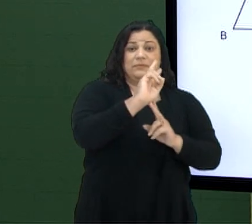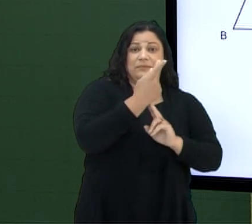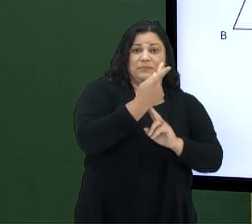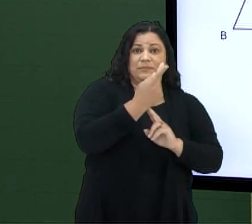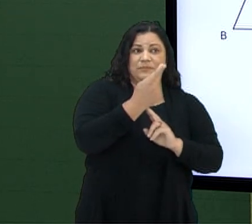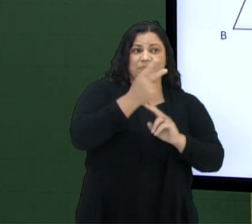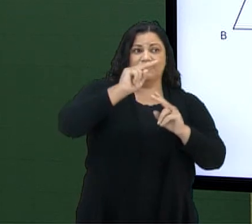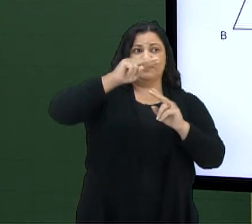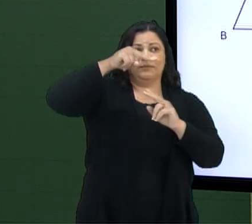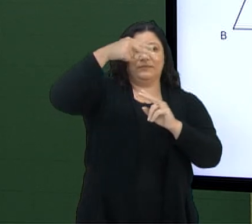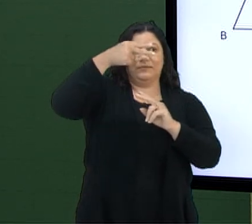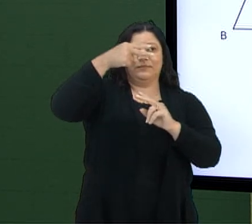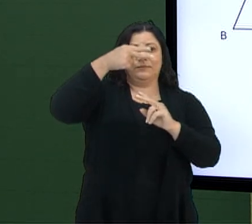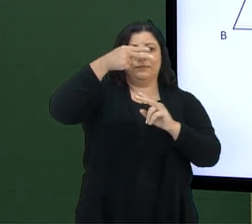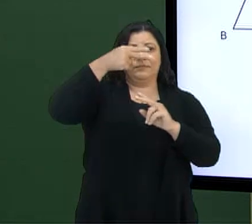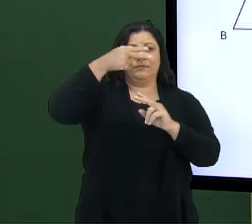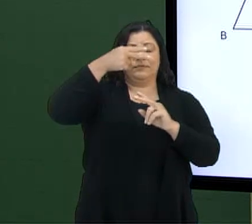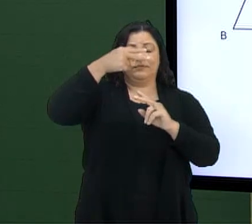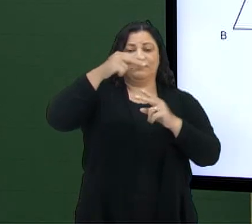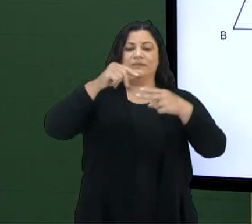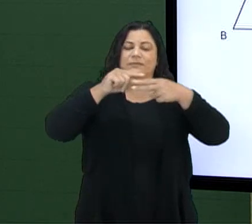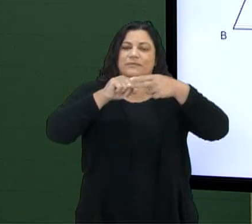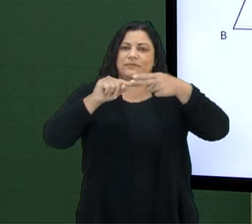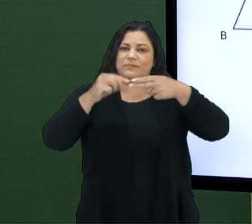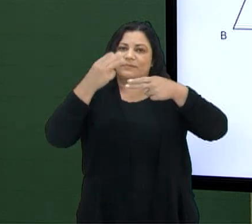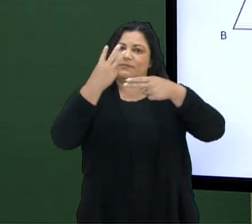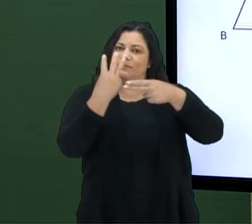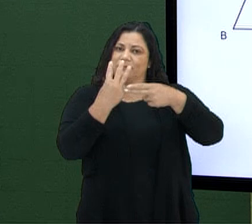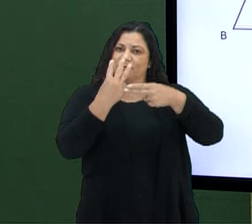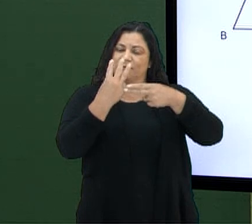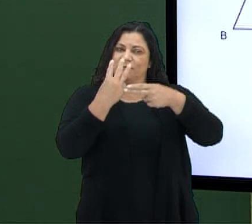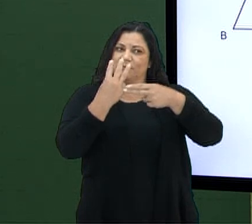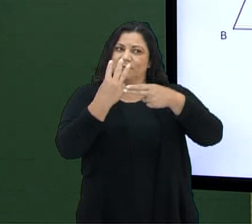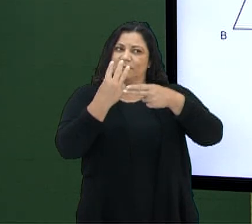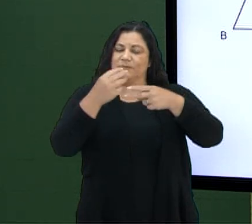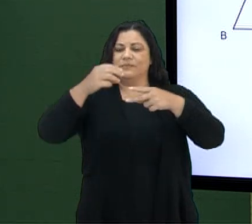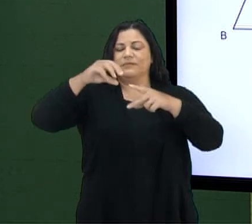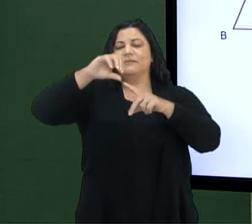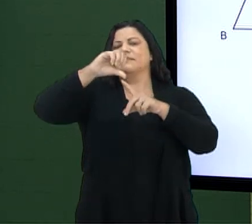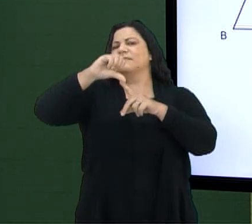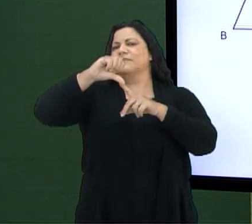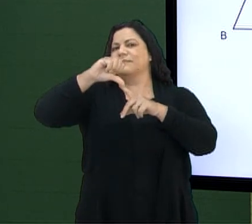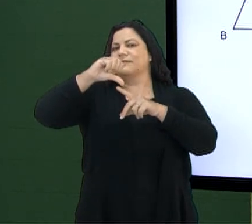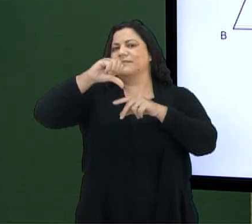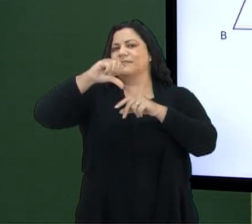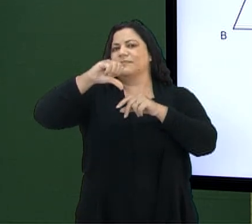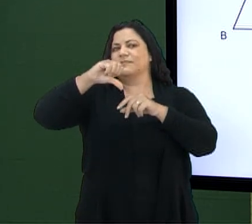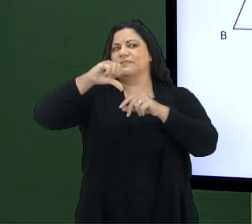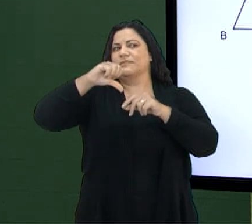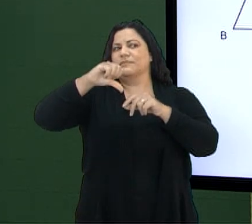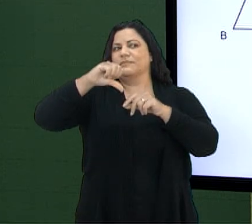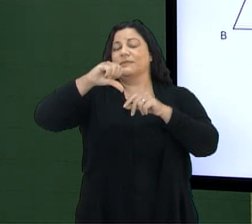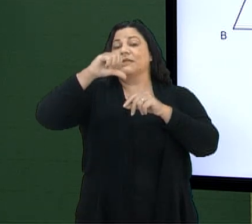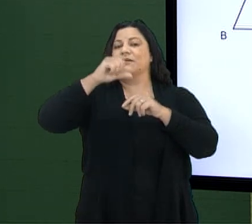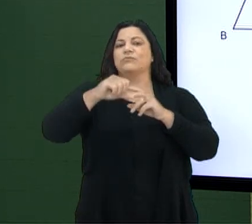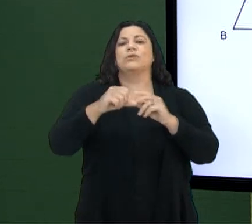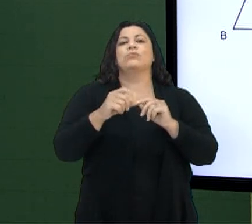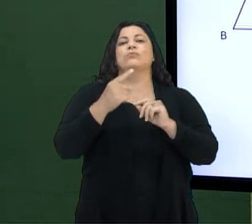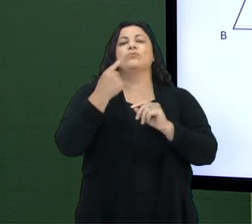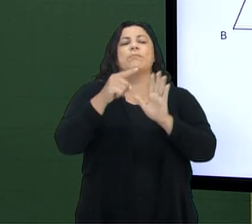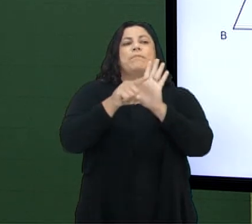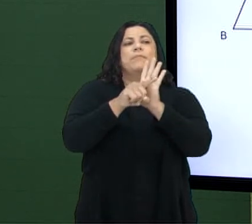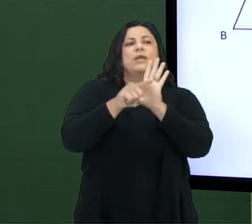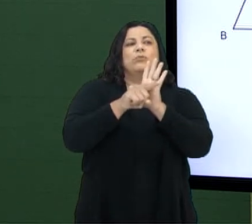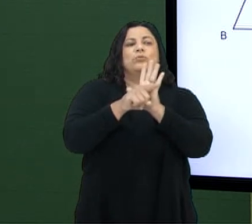quadrado vai ser igual a 3 ao quadrado, que é 9, menos 1 ao quadrado, que é 8. É, 9 menos 1 ao quadrado, que é